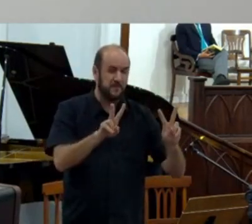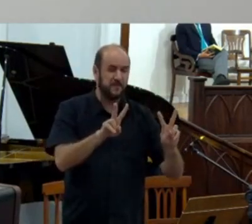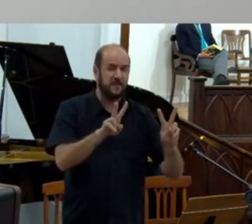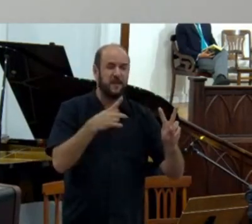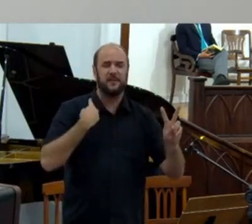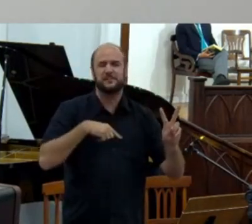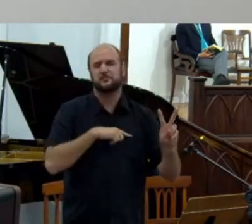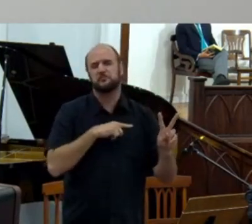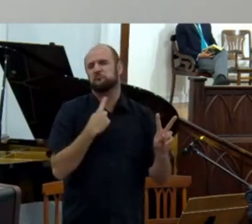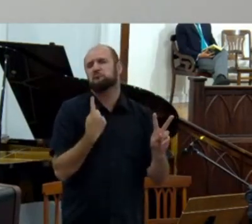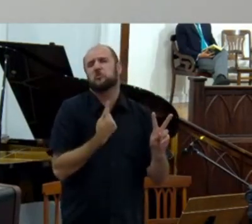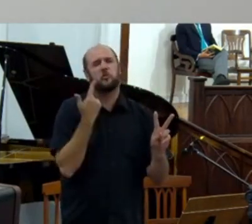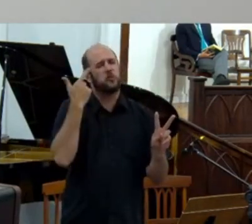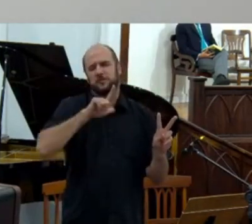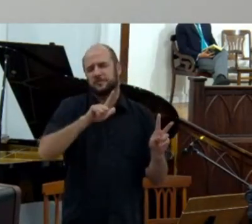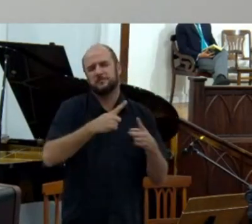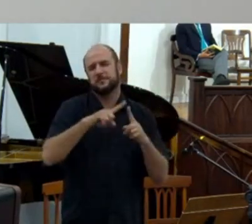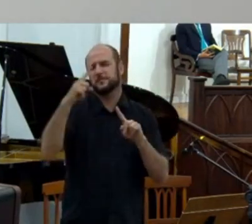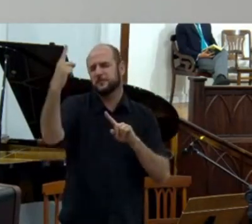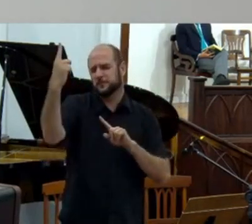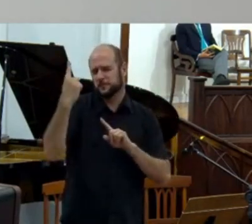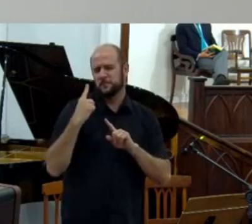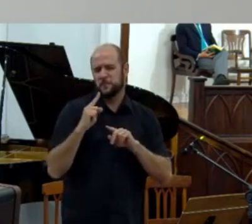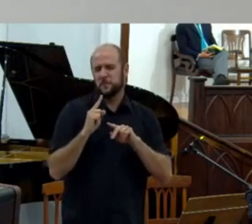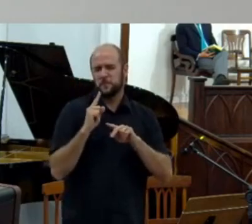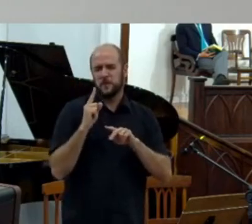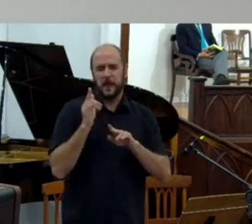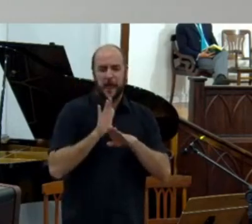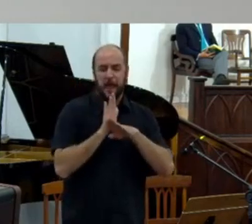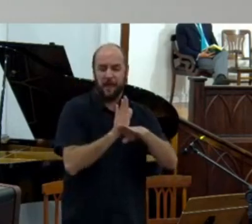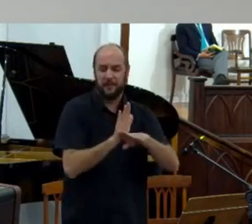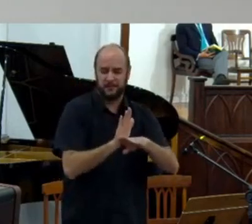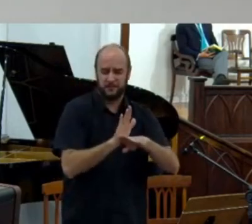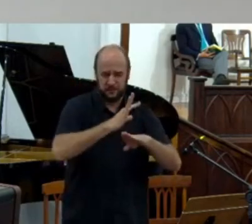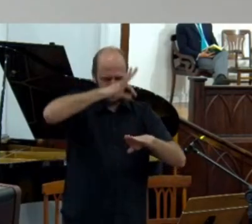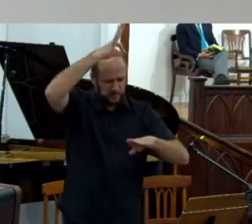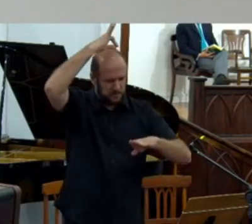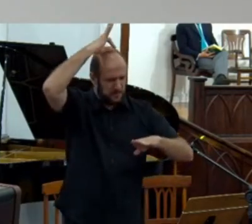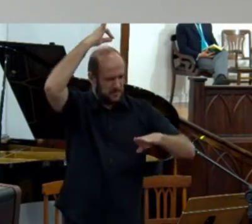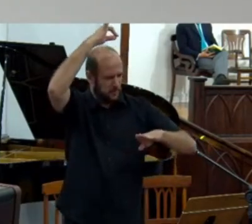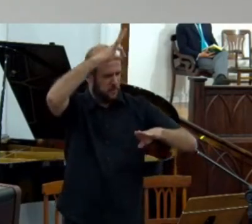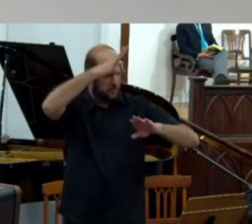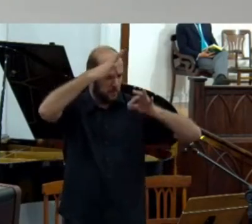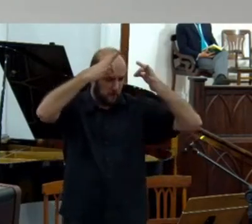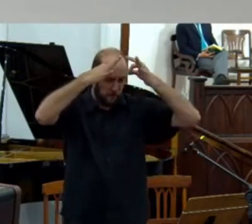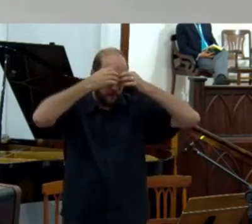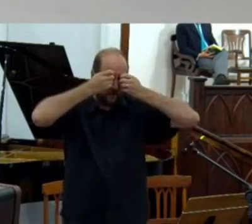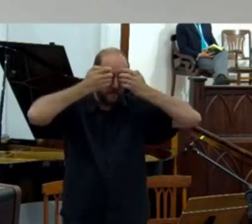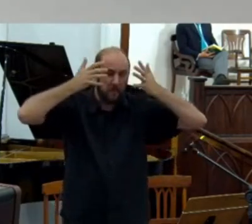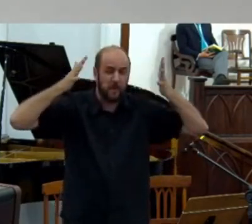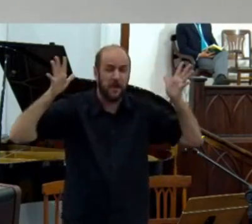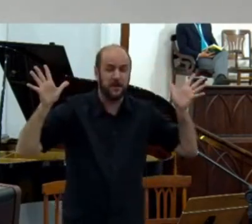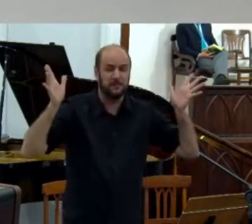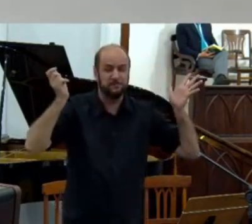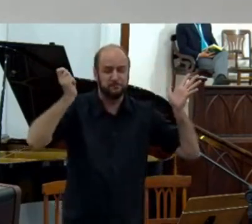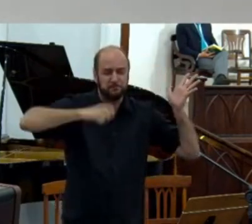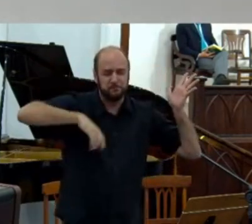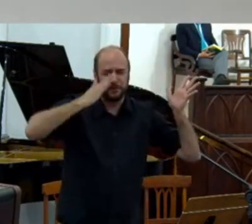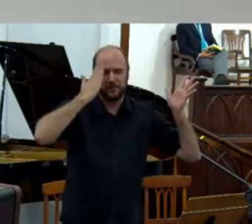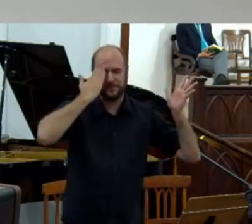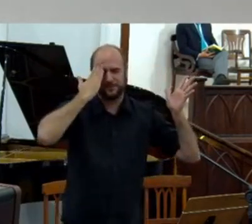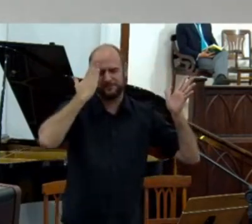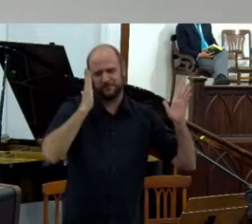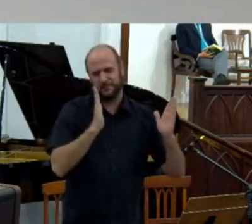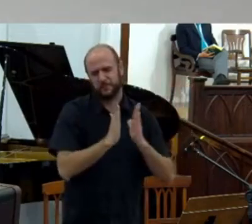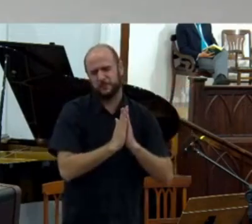por nós mesmos não poderíamos ver, mas que com a assistência do Teu Santo Espírito podemos compreender. Por isso a nossa oração é